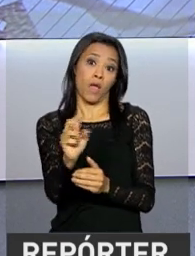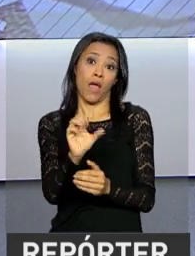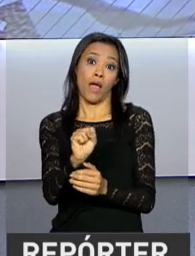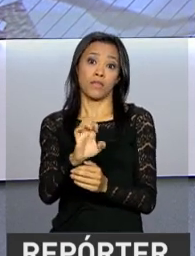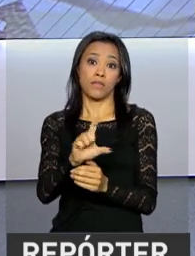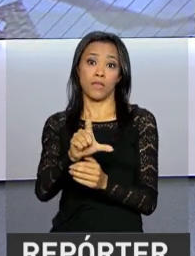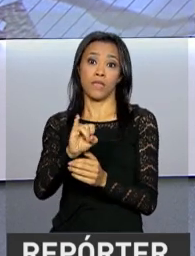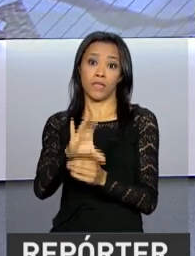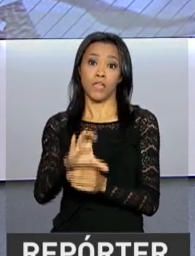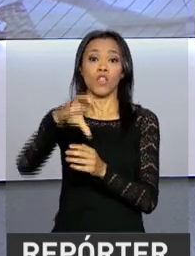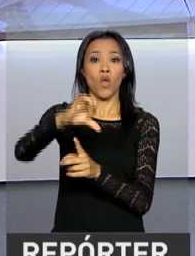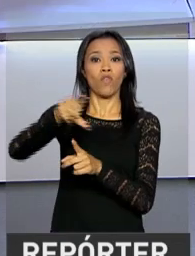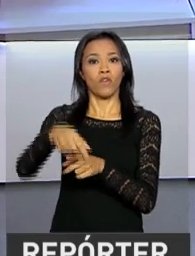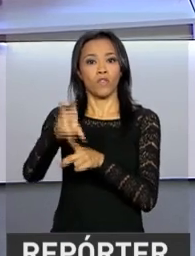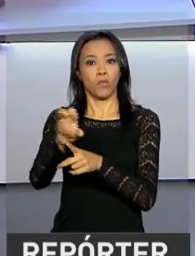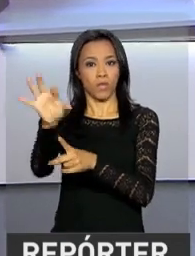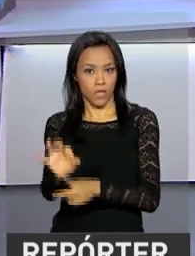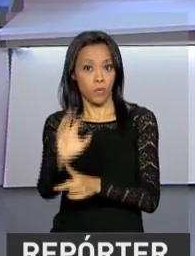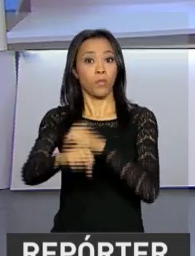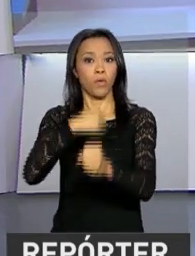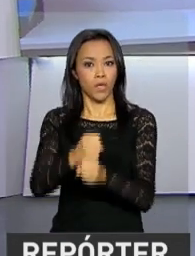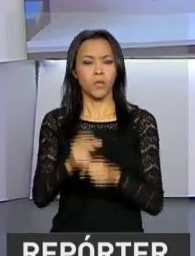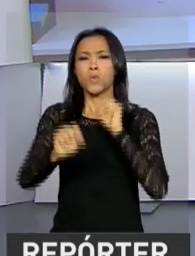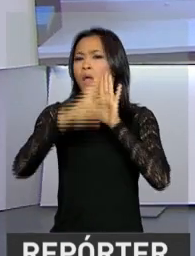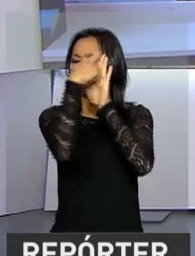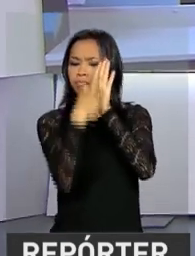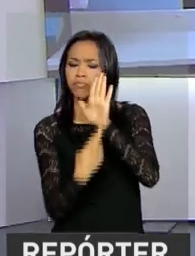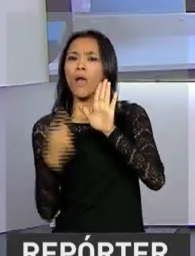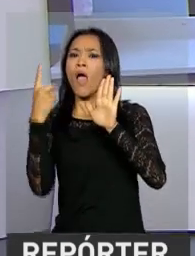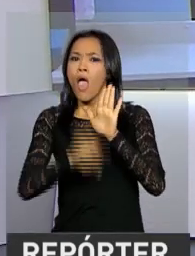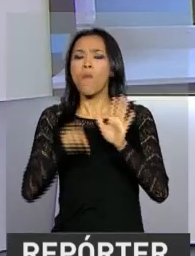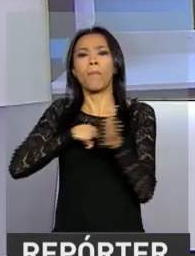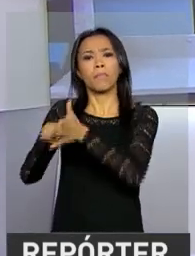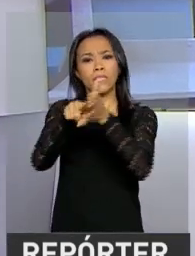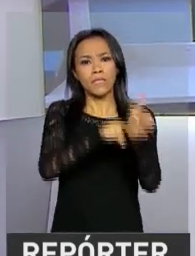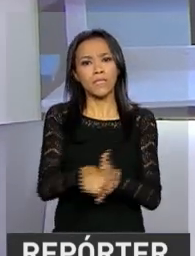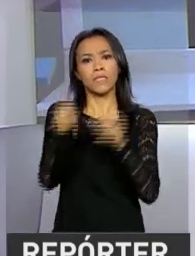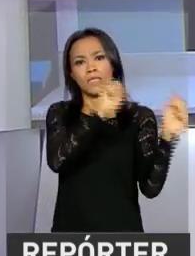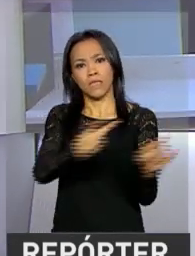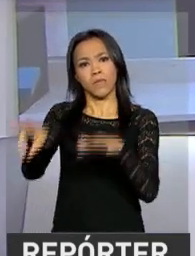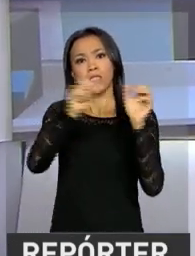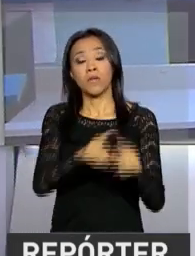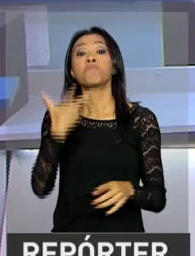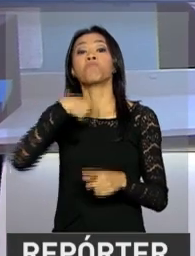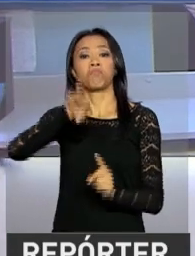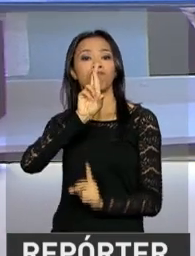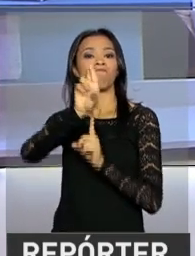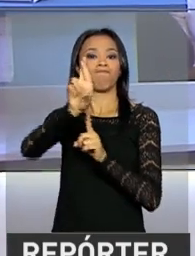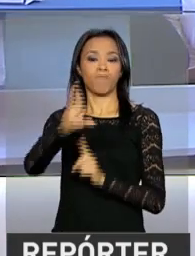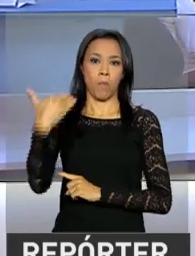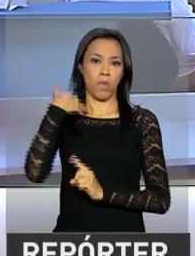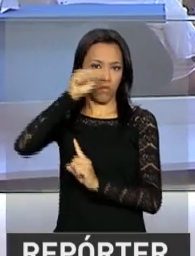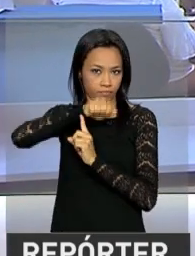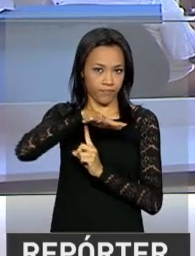9% ao ano Lembrando que o boletim Focus é uma pesquisa feita toda semana pelo banco central com mais de 100